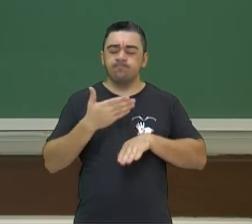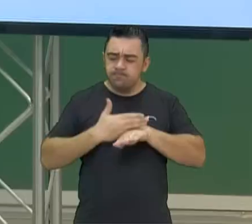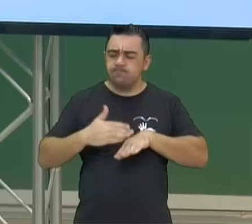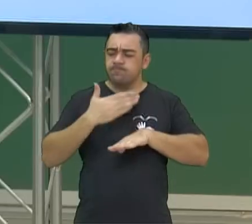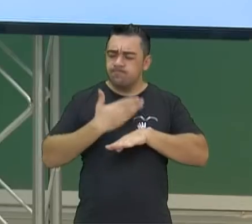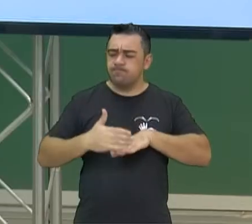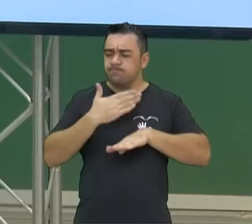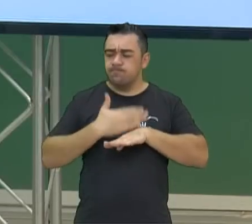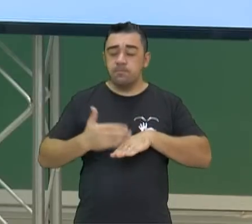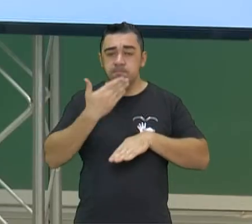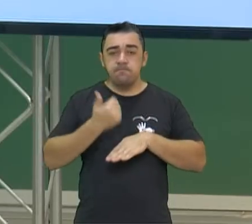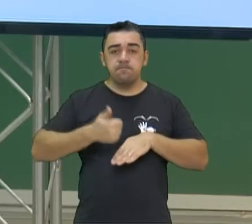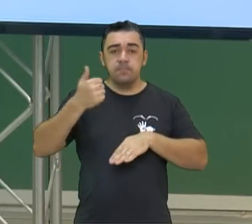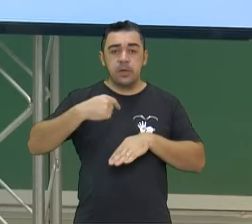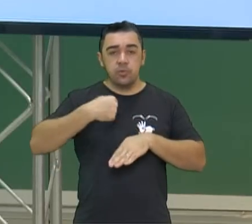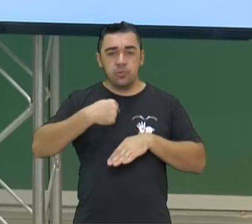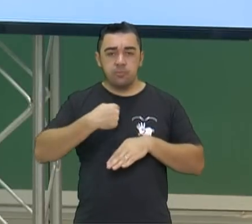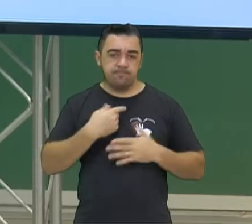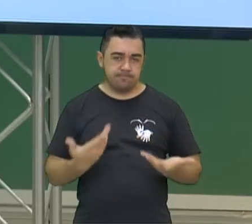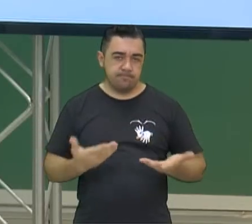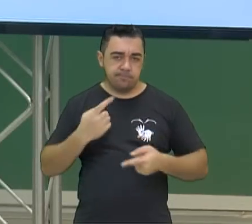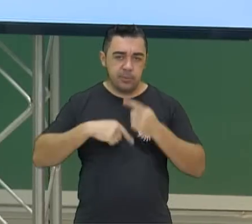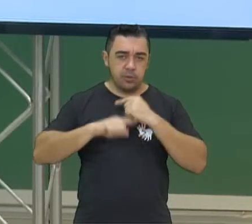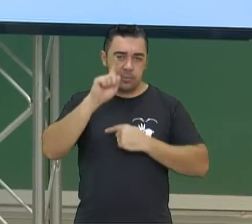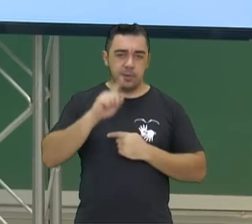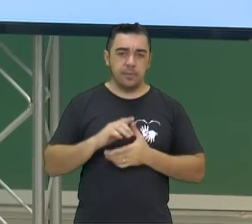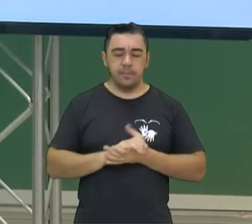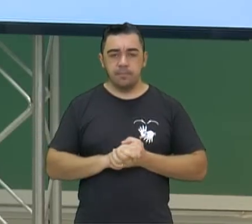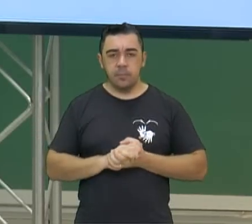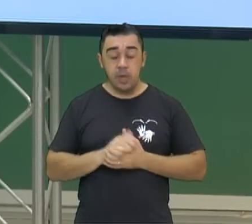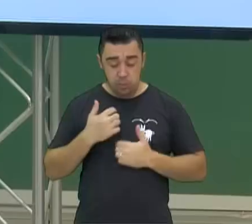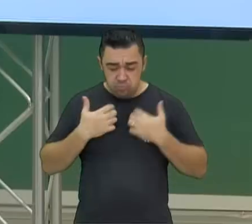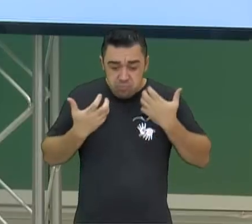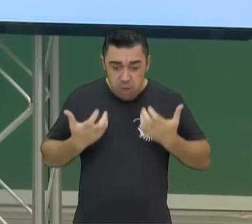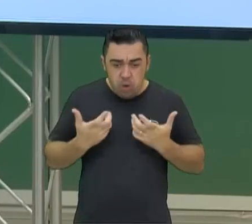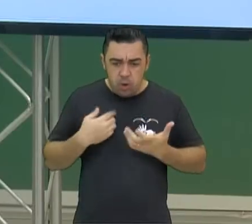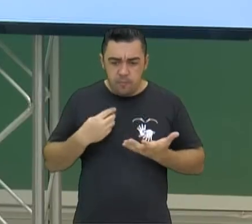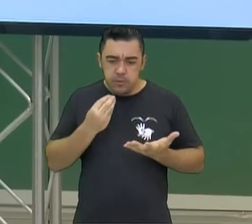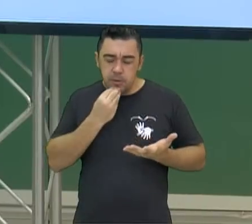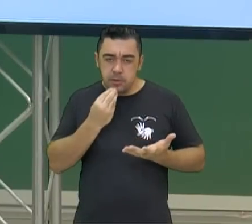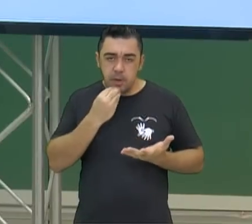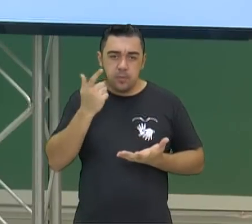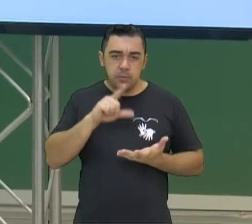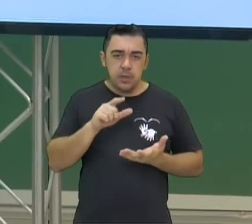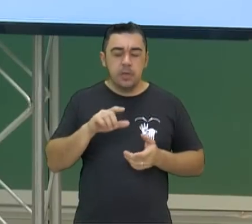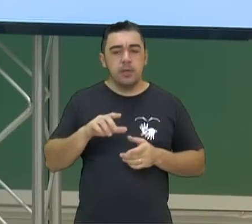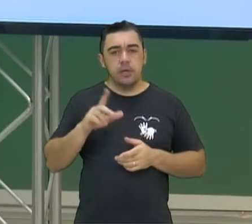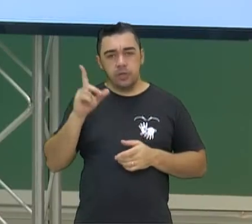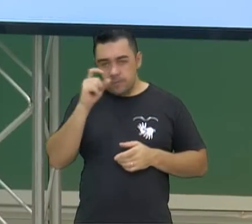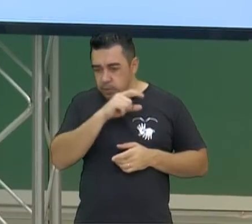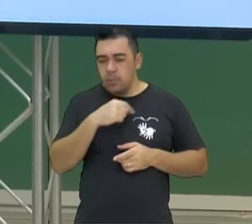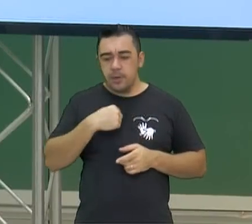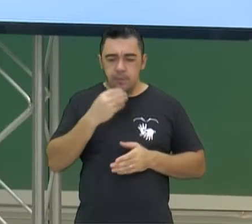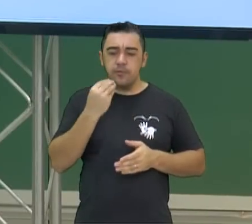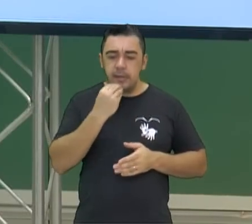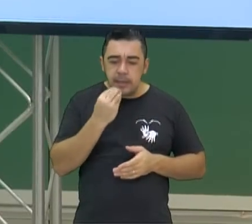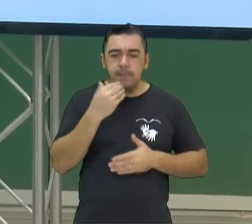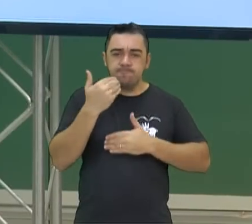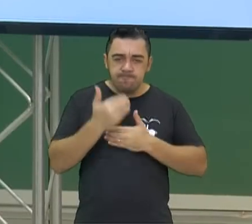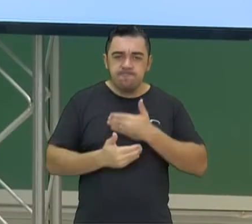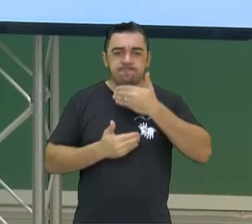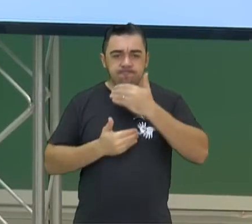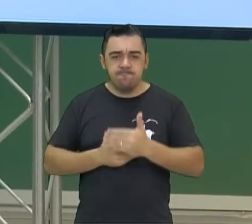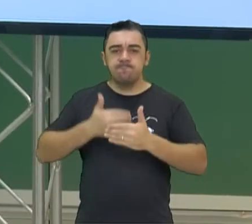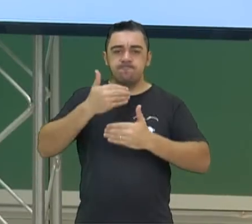treinar, melhorar o seu desempenho, né? Determinação, não, eu vou conseguir. A manobra é complicada, mas eu vou conseguir. Então, a pessoa